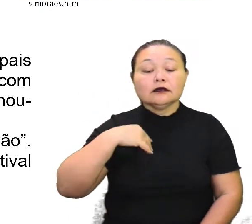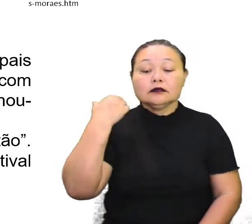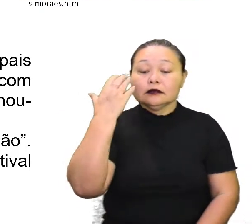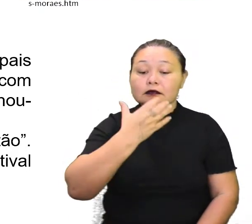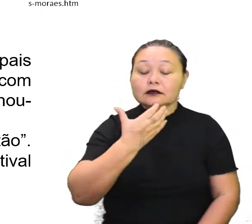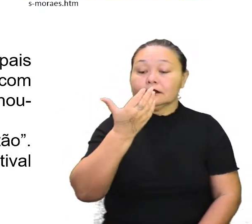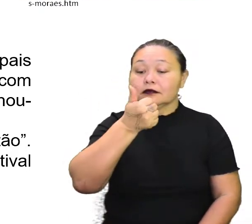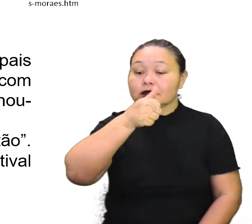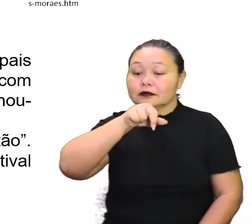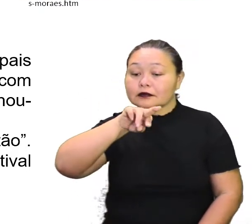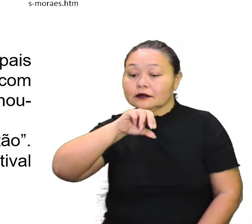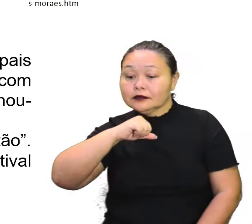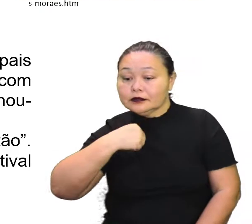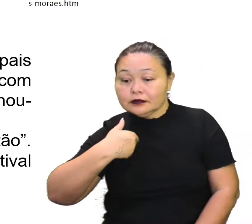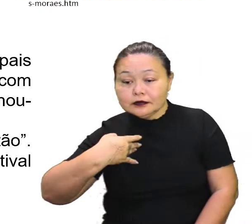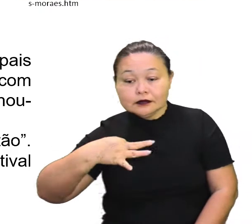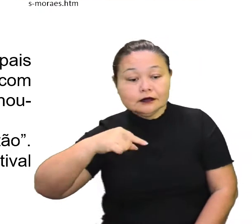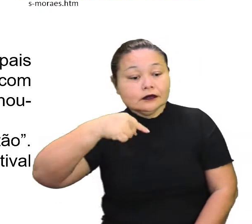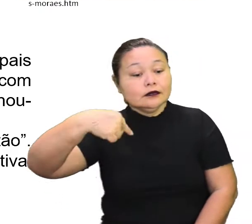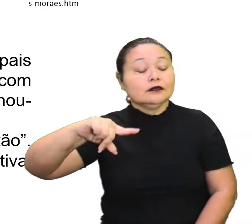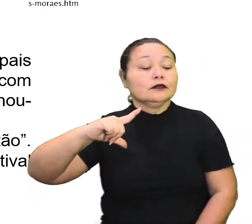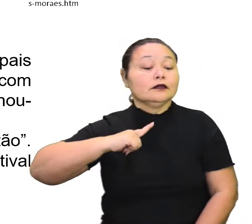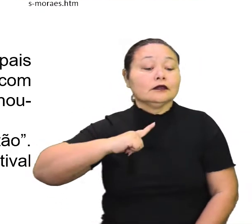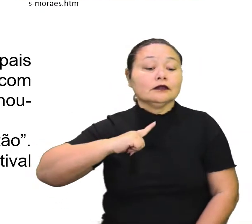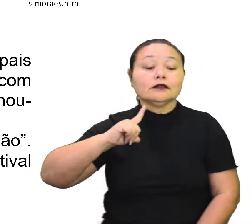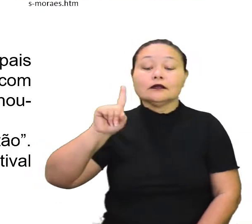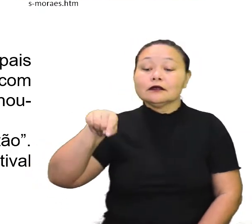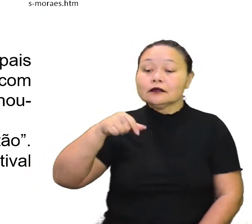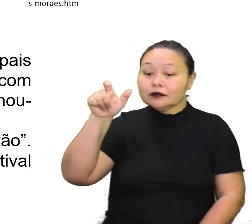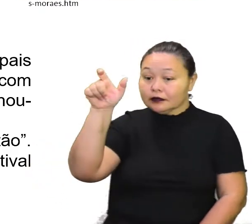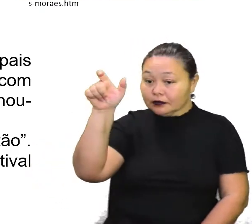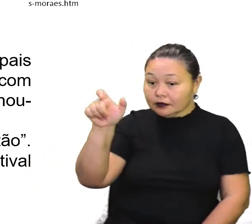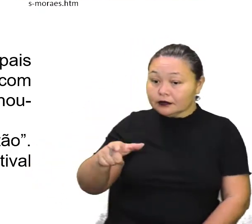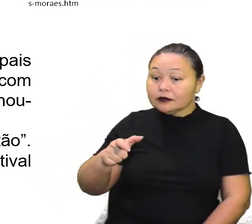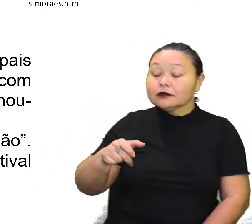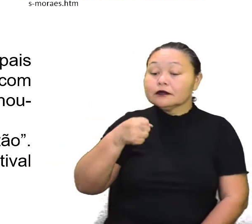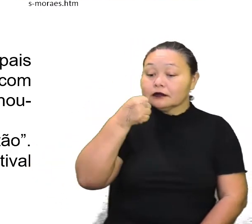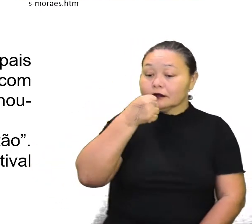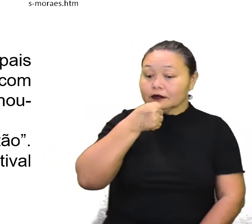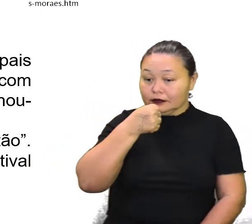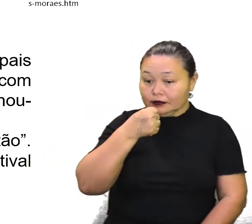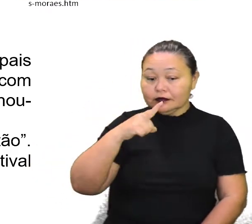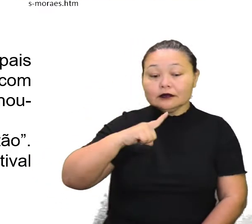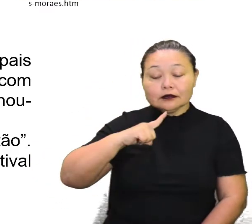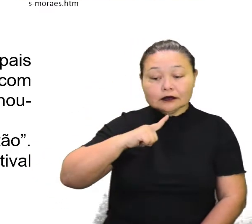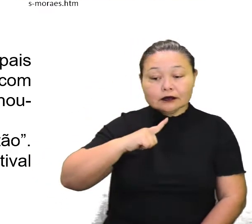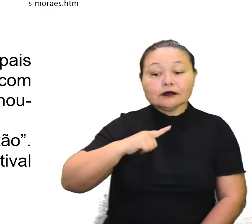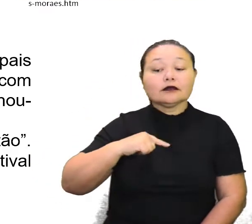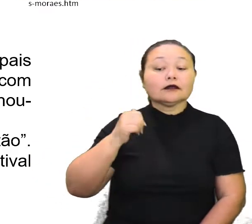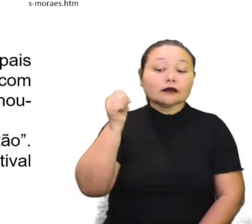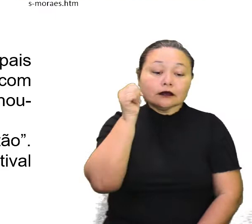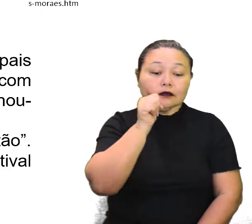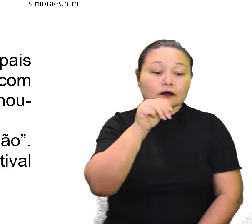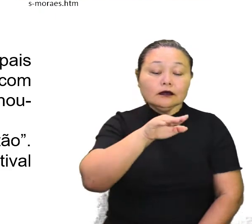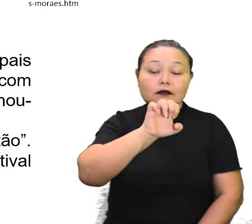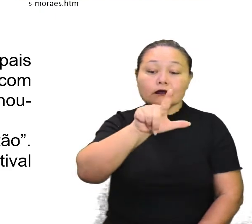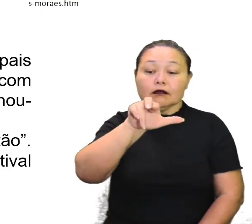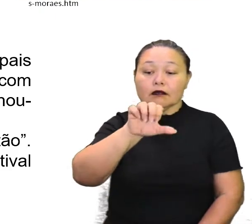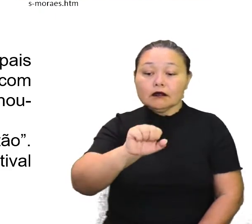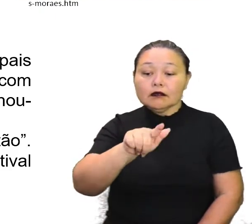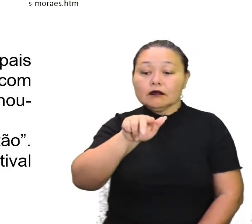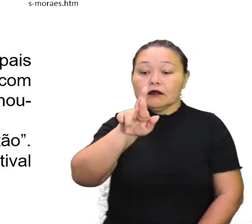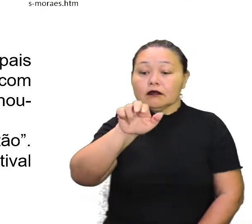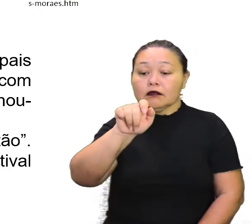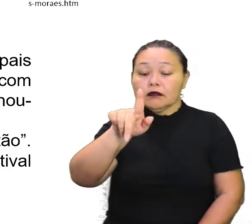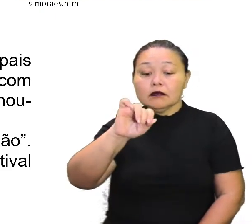a música Arrastão, interpretada por nossa grande Elis Regina. A